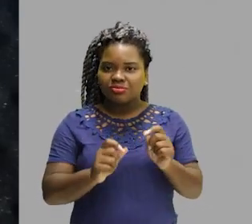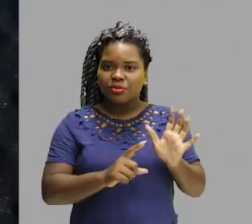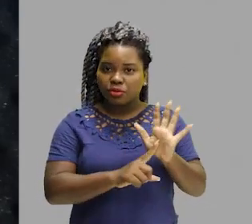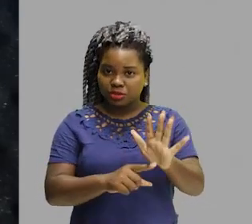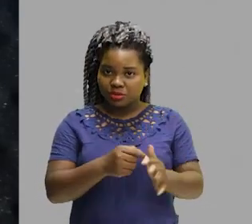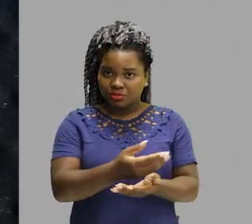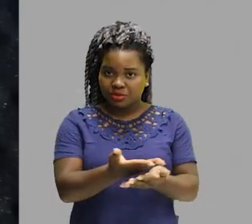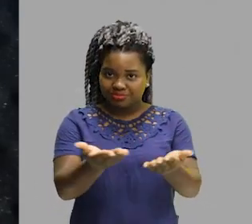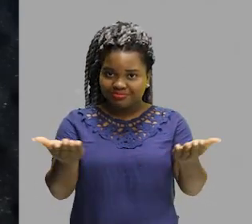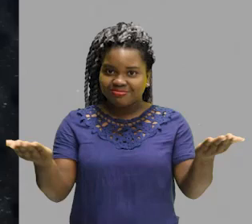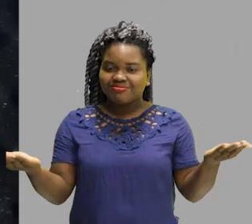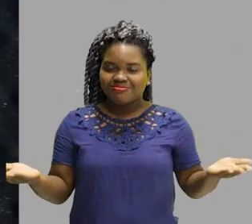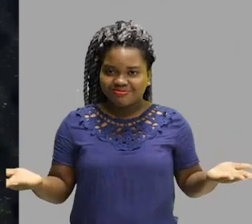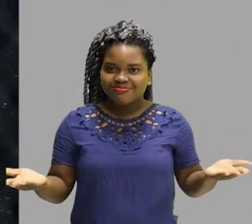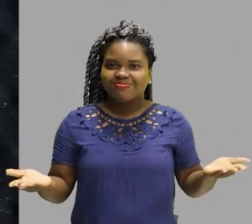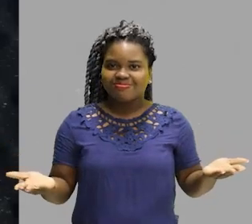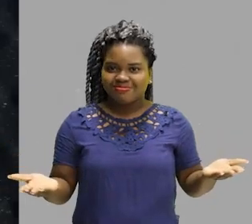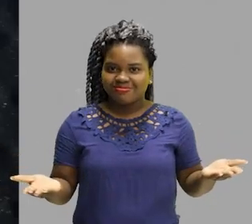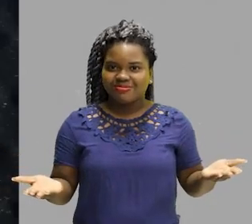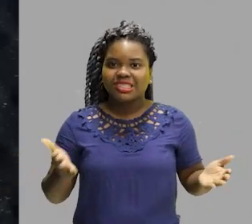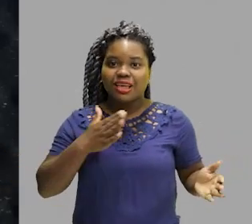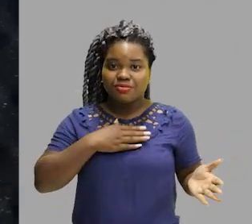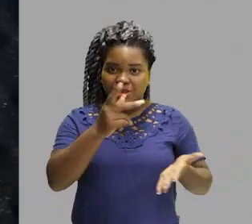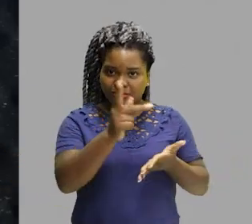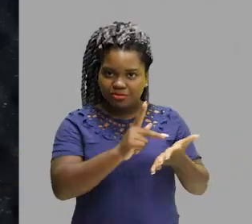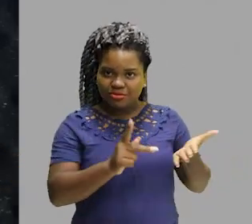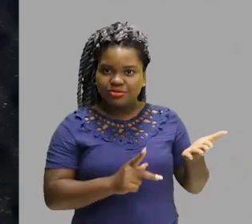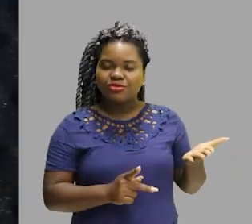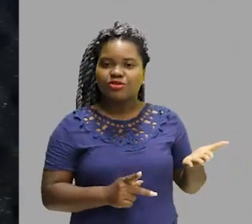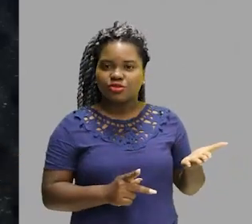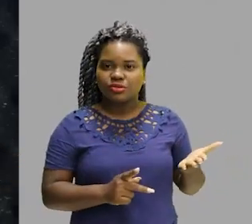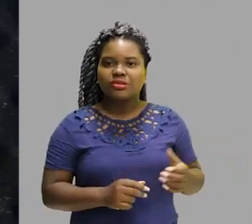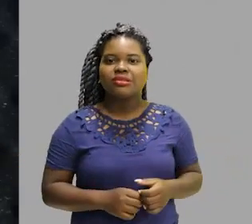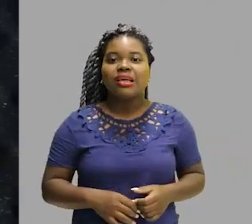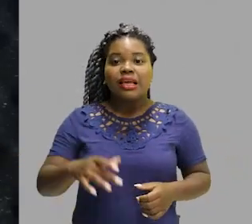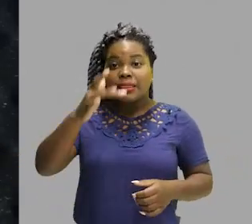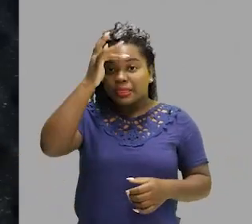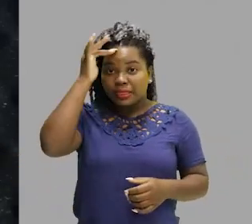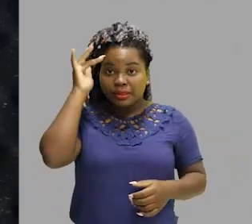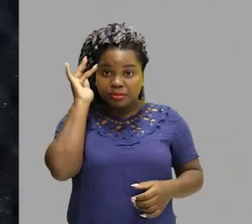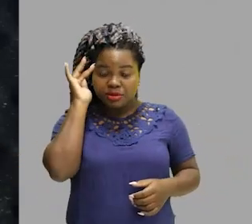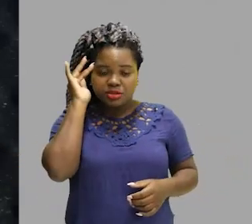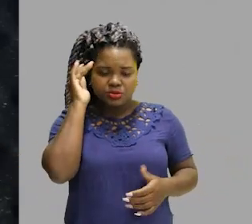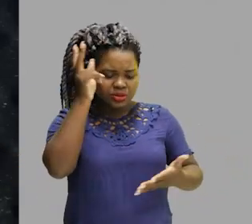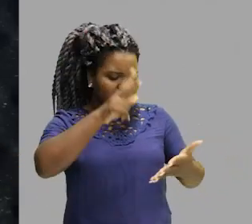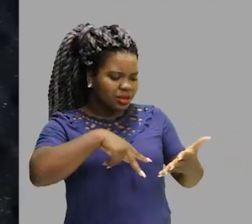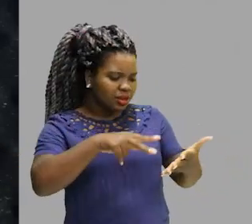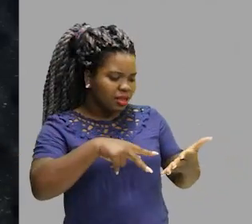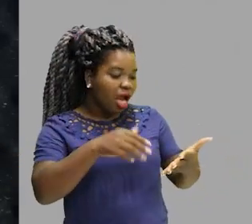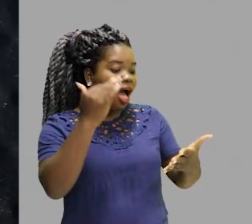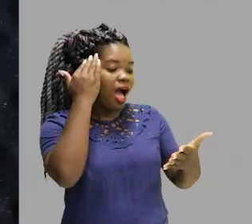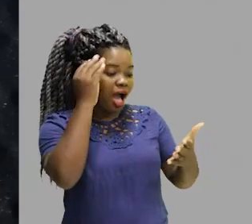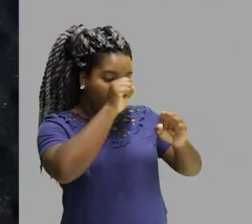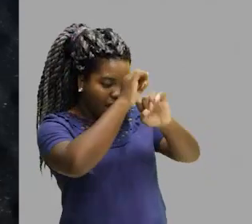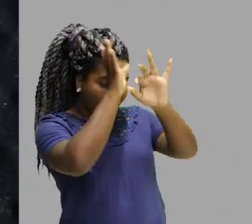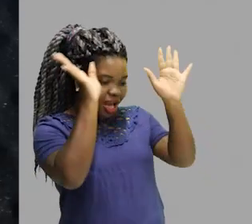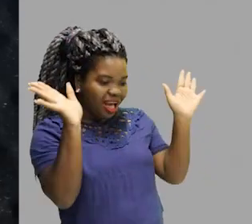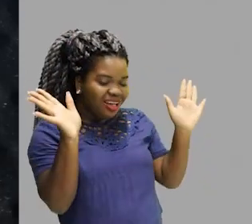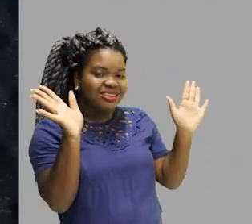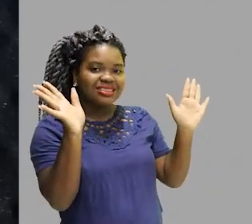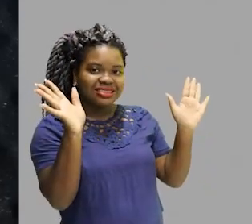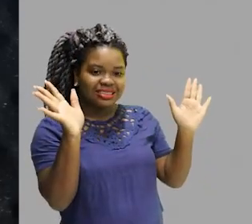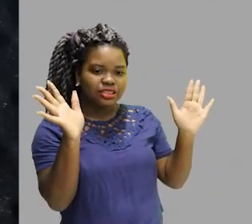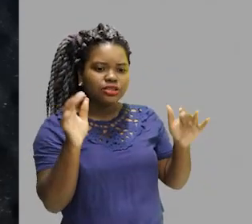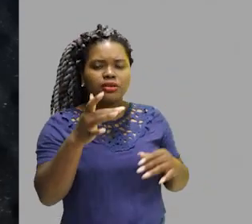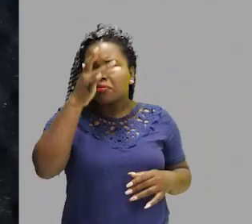gente que lê e diz, olha, legal, eu entendi. E tem gente que vai dizer assim, não, eu não entendi. Por quê? Porque a subjetividade ela